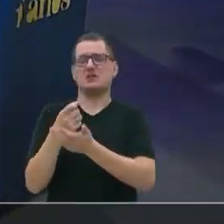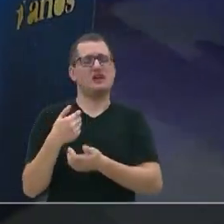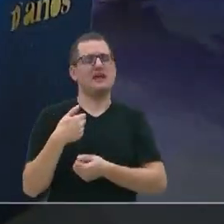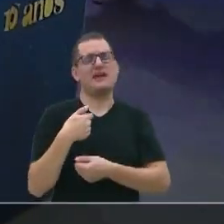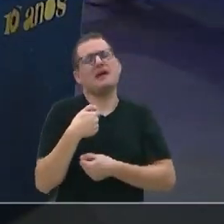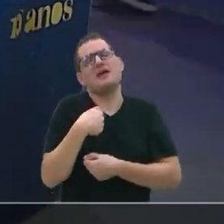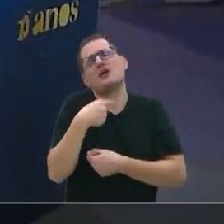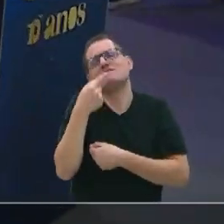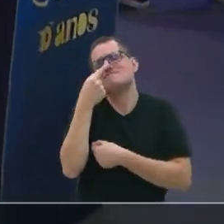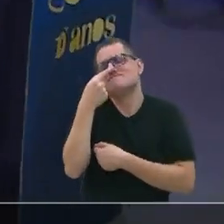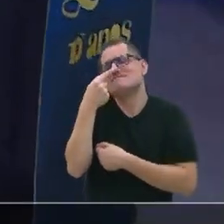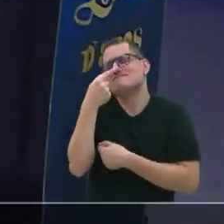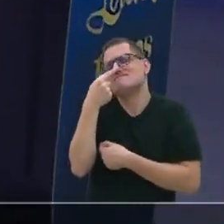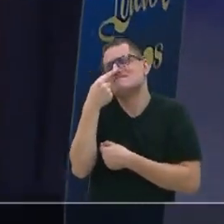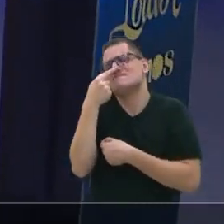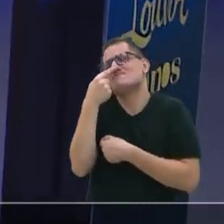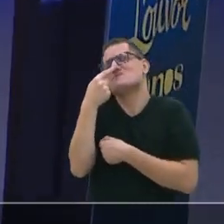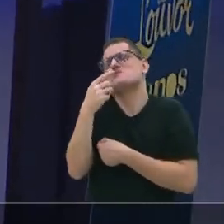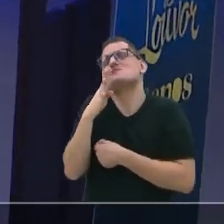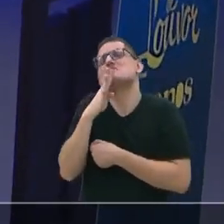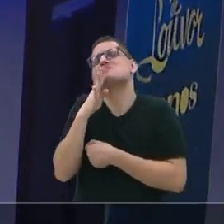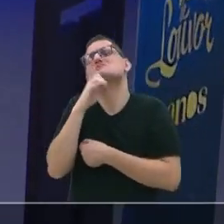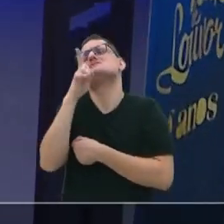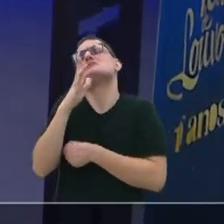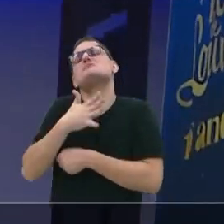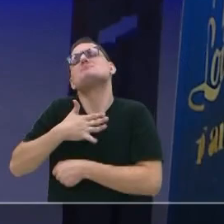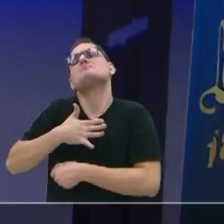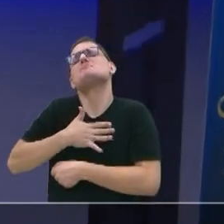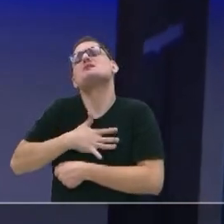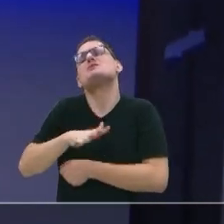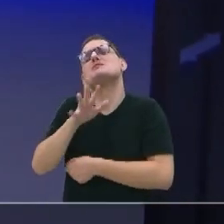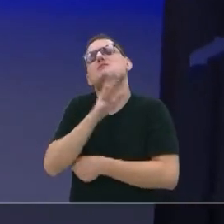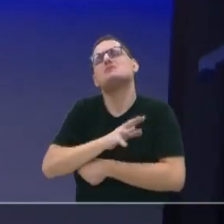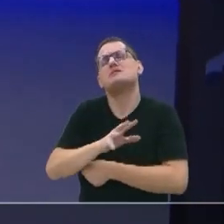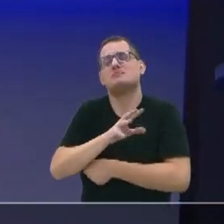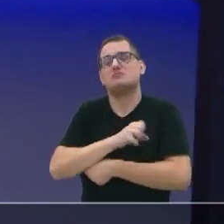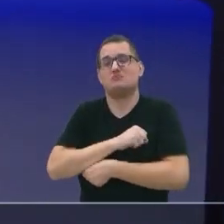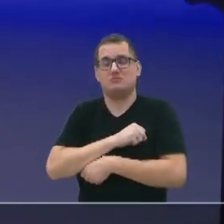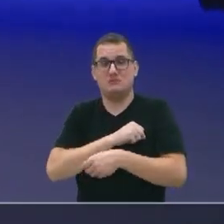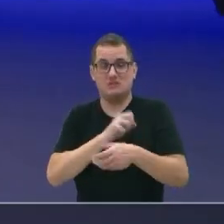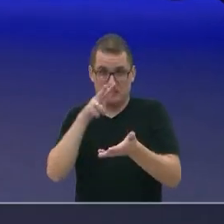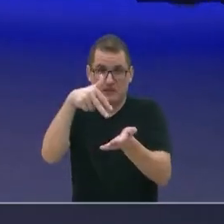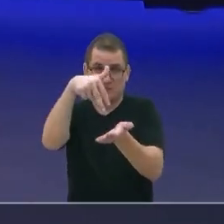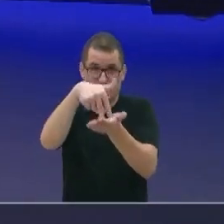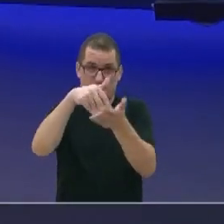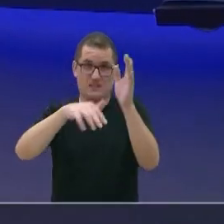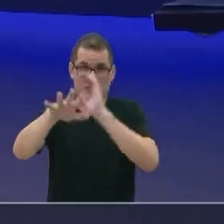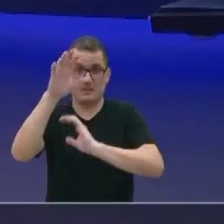me atrevo a te chamar de meu amor. Em pé, cante isso.